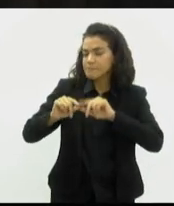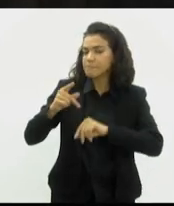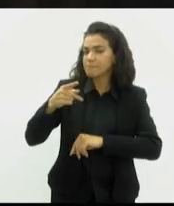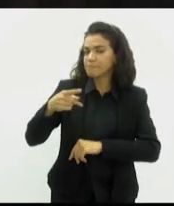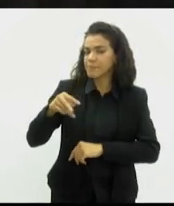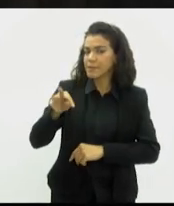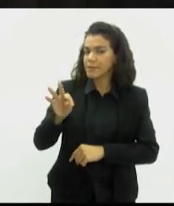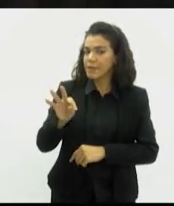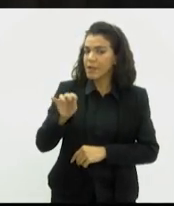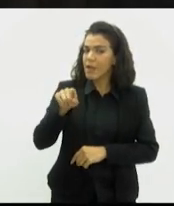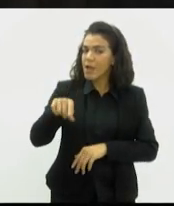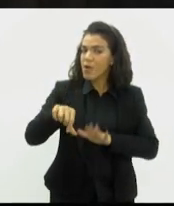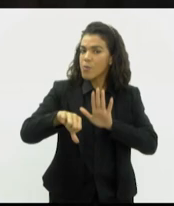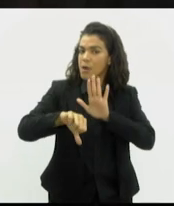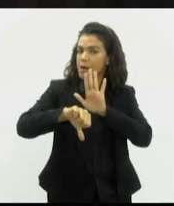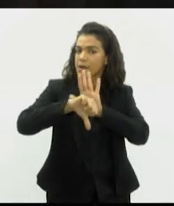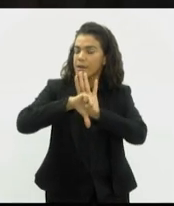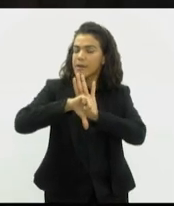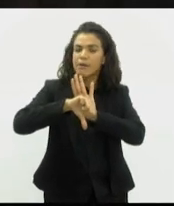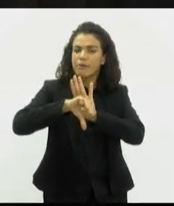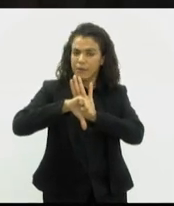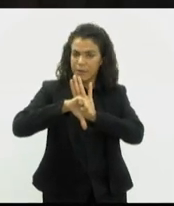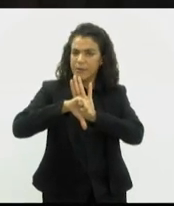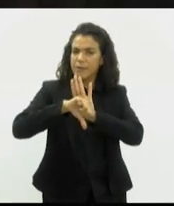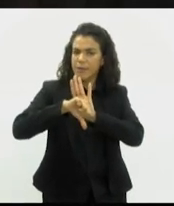uma criminosa omissão